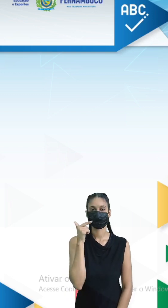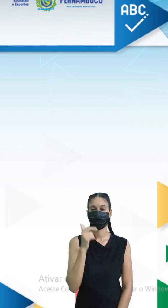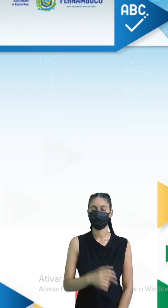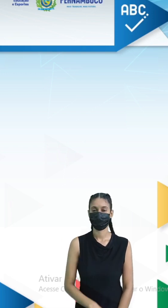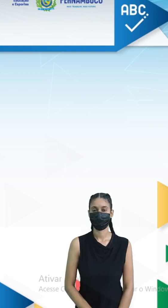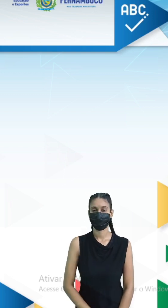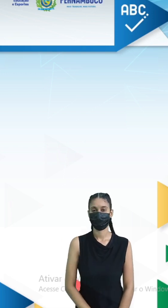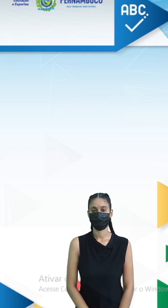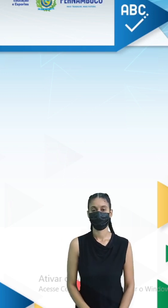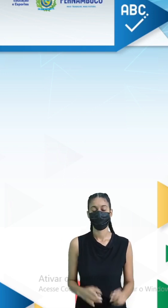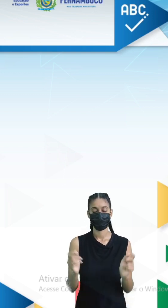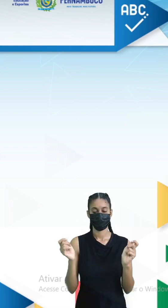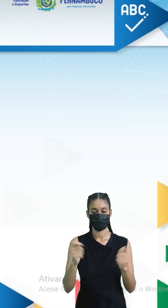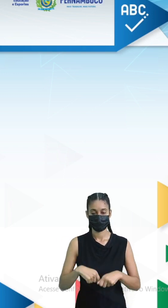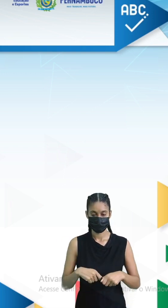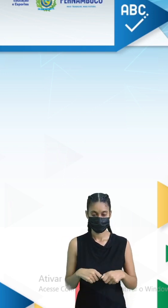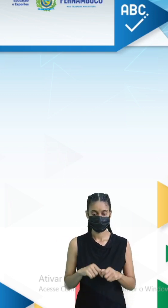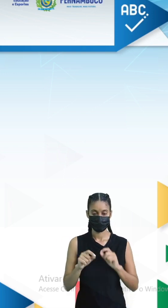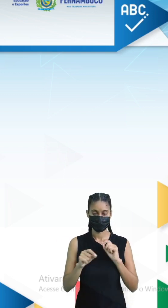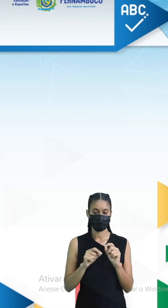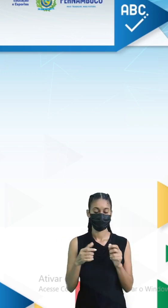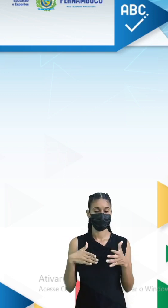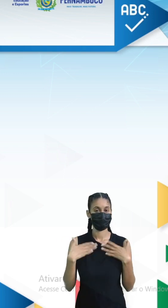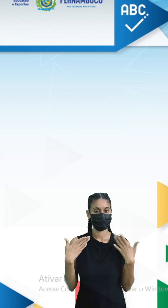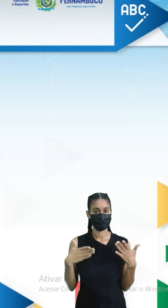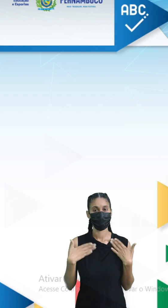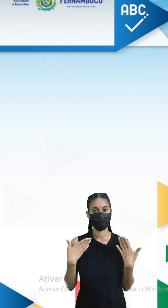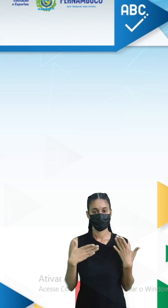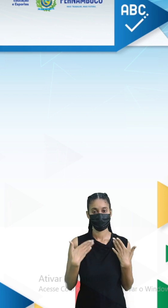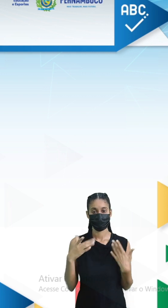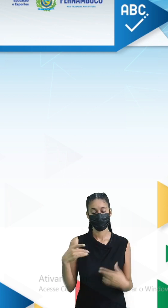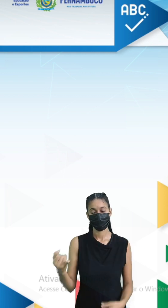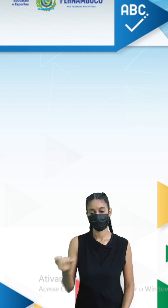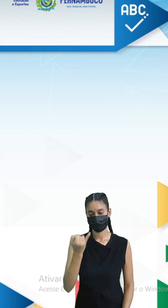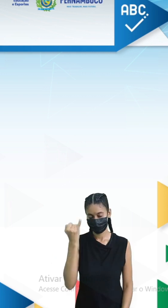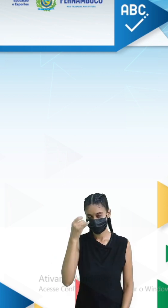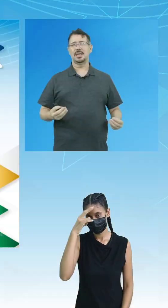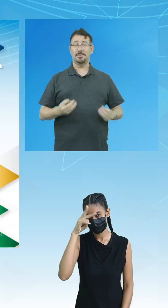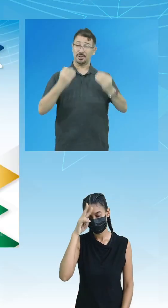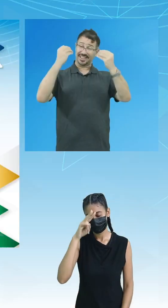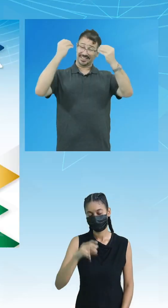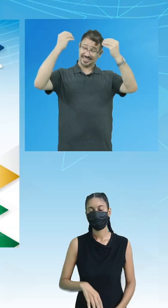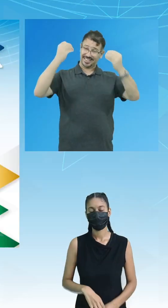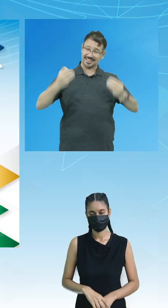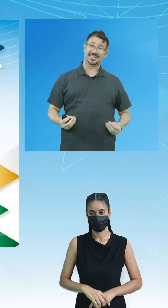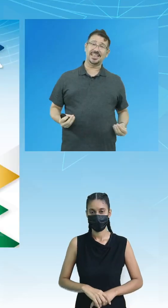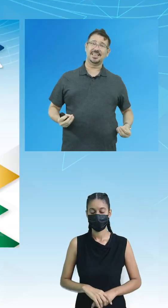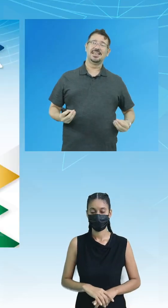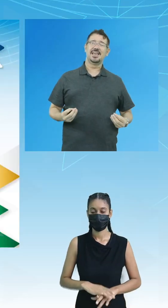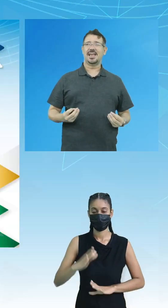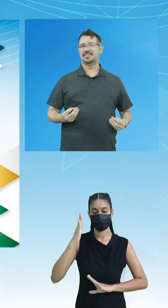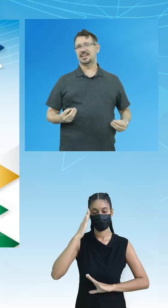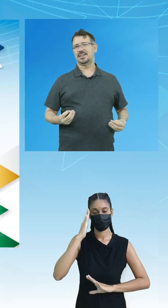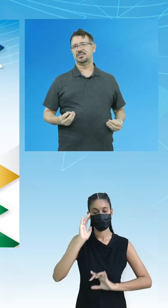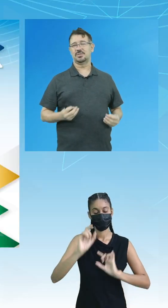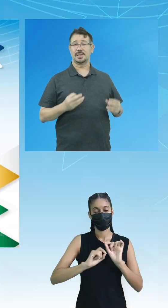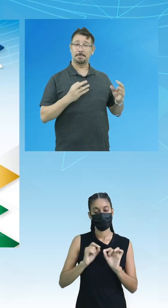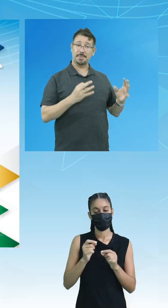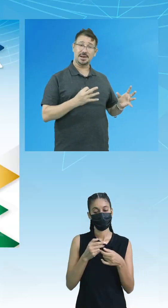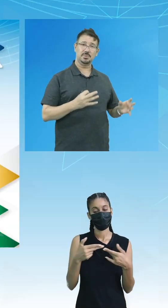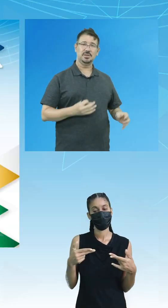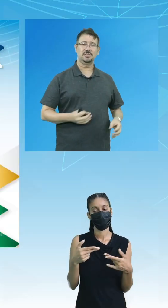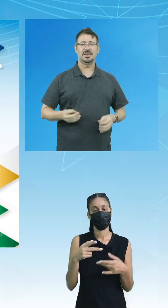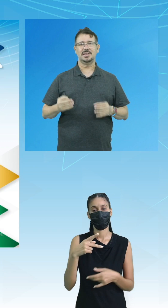aí, possivelmente é de uma alegria. Então, é importante lembrar disso, é importante entender essa questão